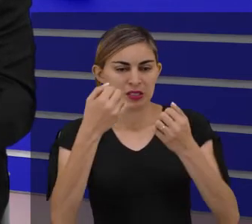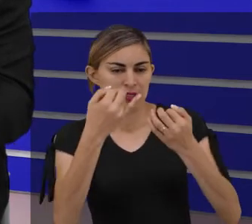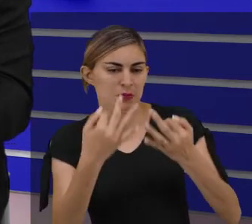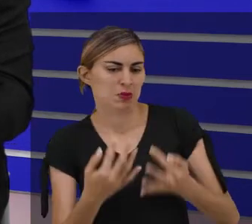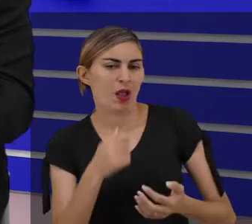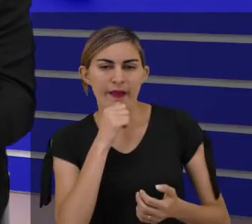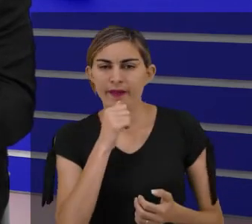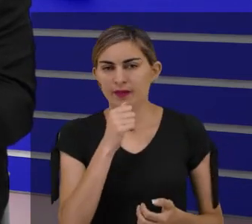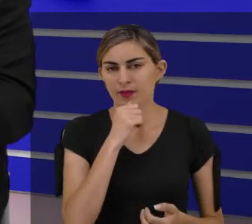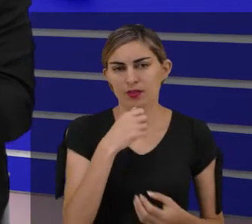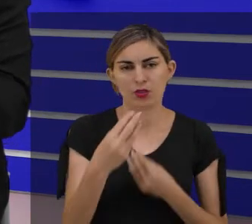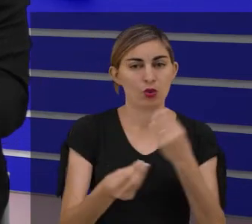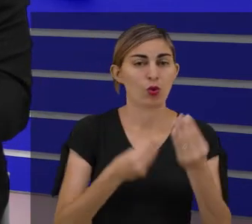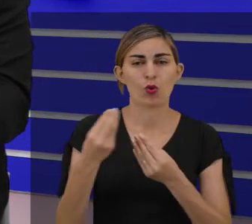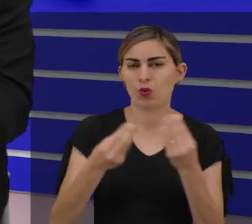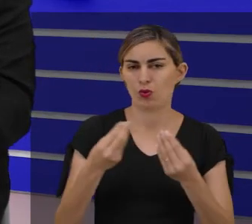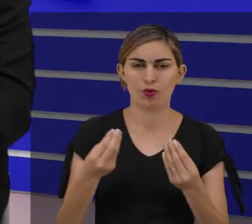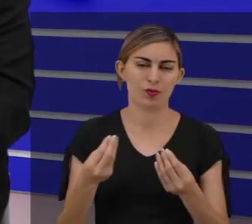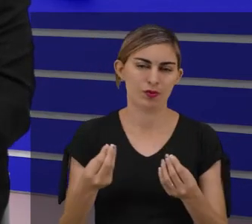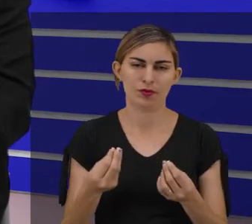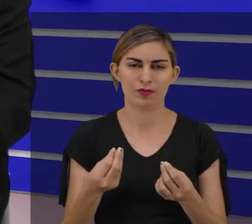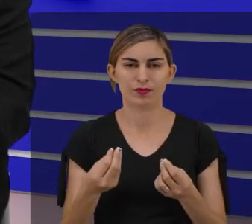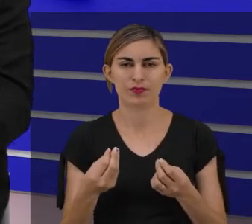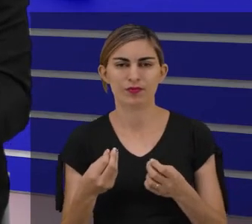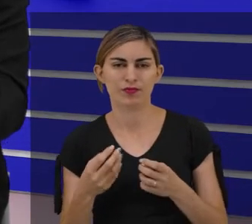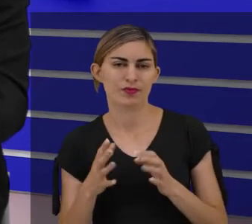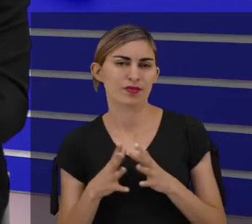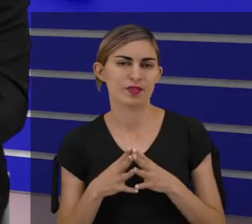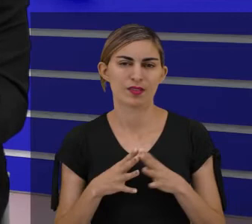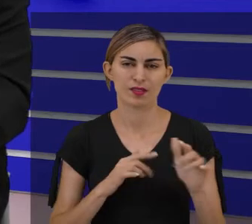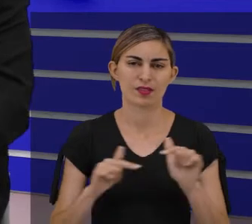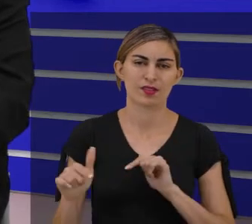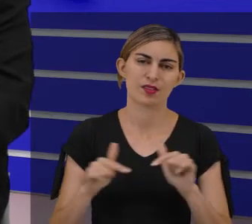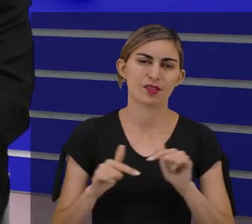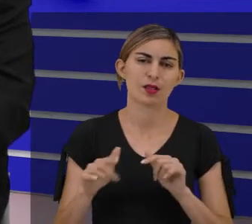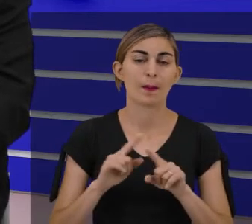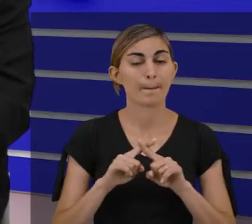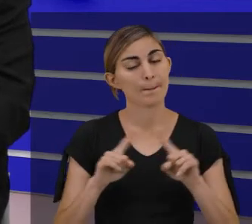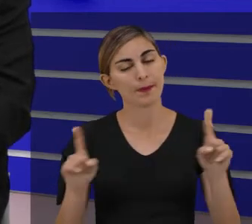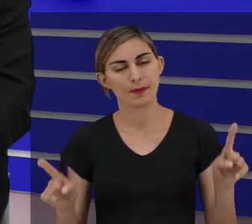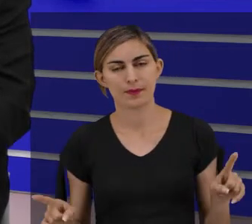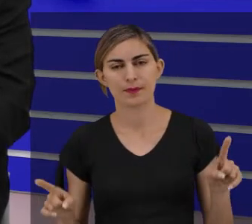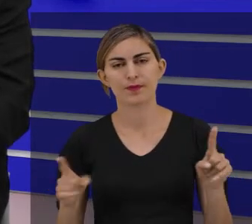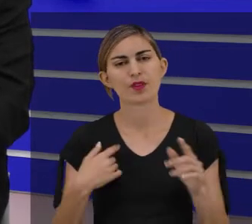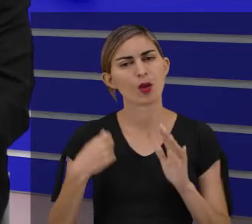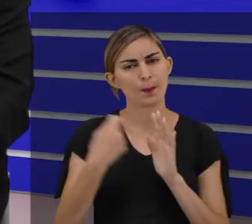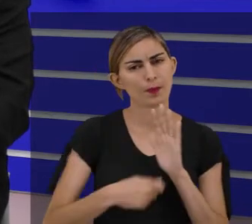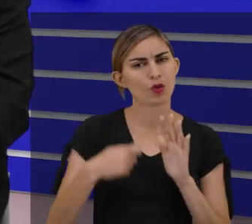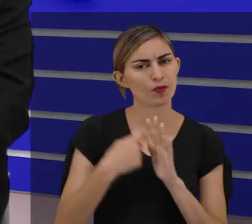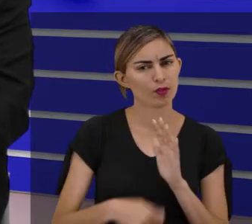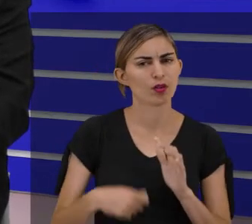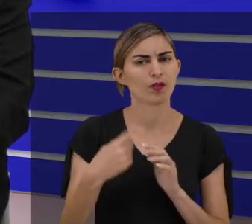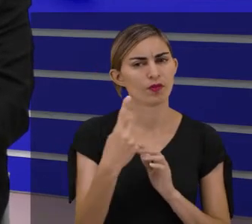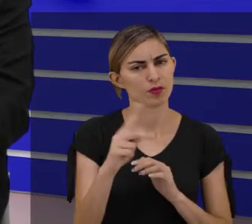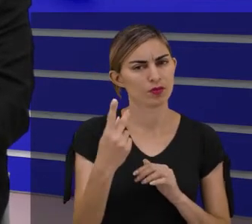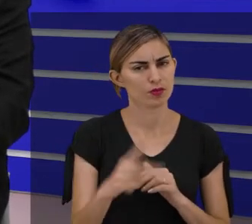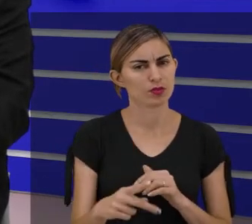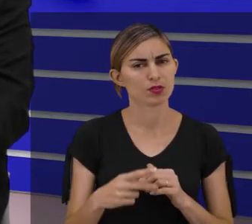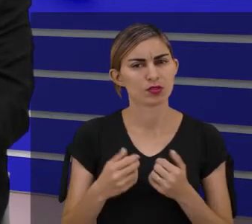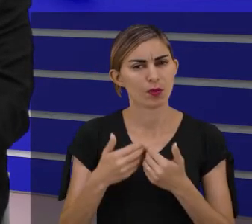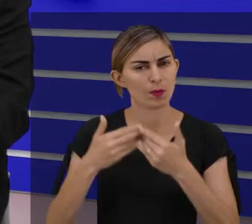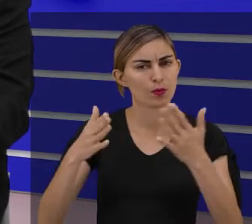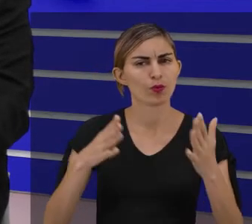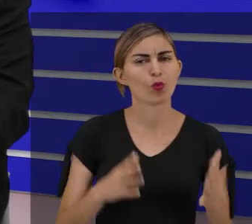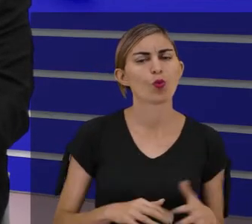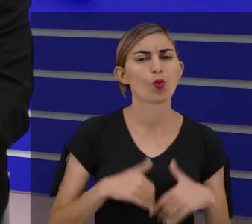definições dos caminhos ainda não estão consolidados, né? Consolidação das leis do trabalho, mas provocá-los a isso, a ver quais